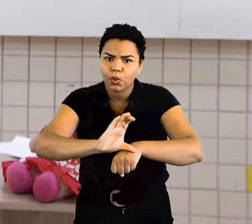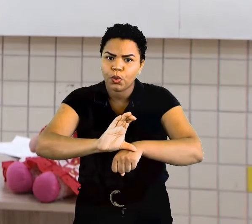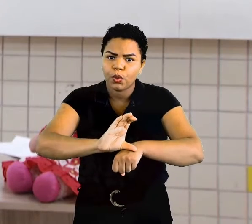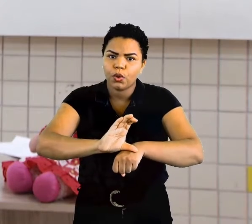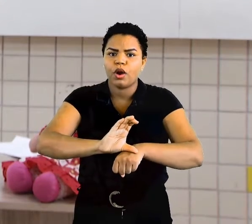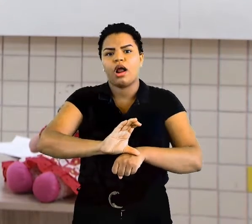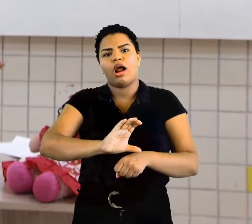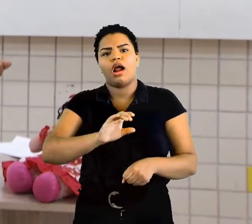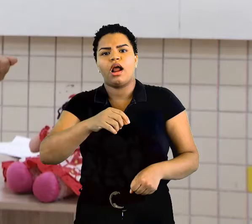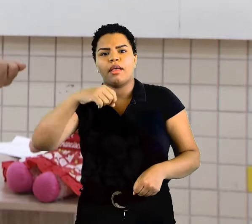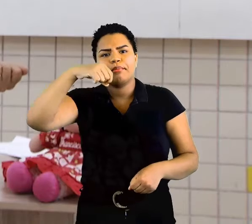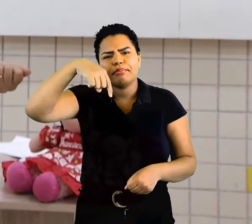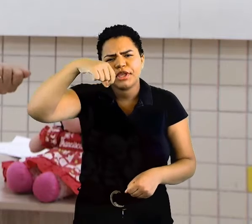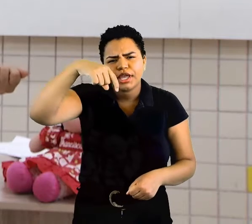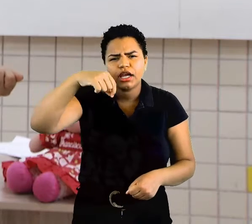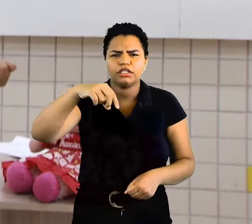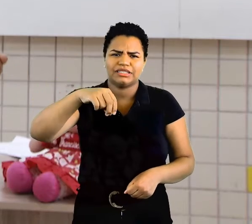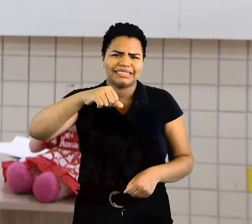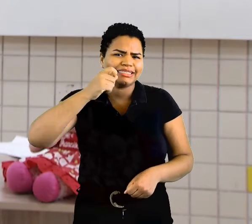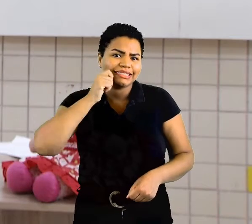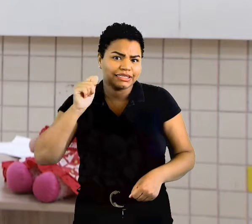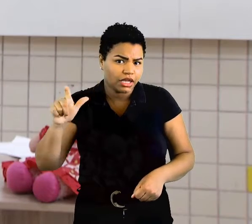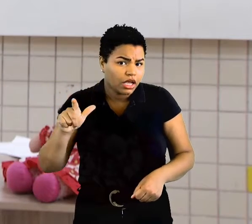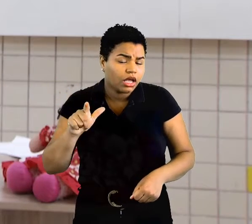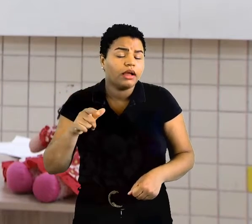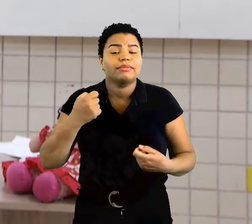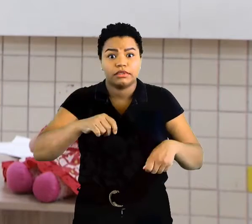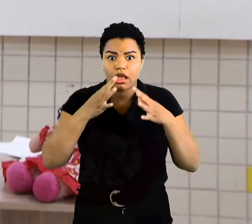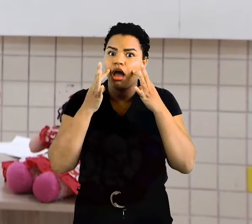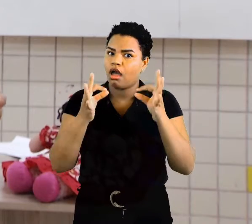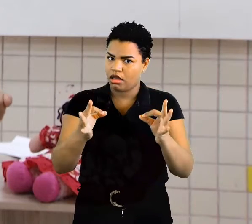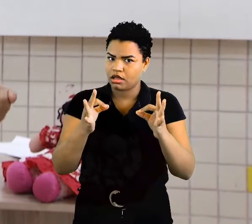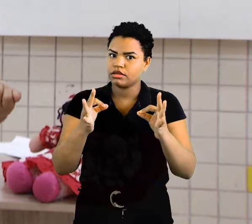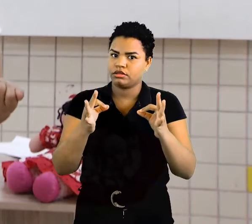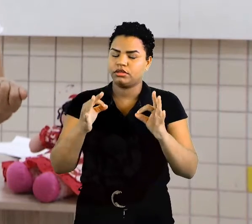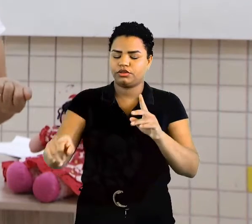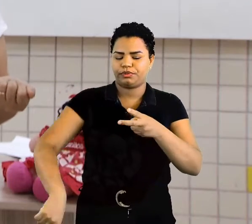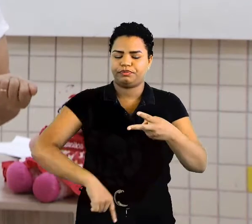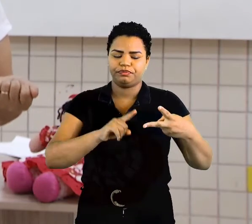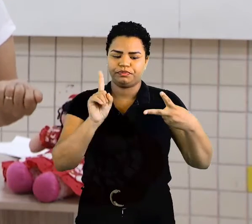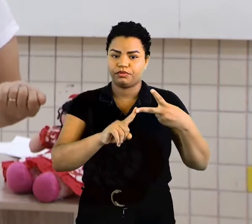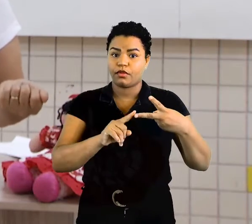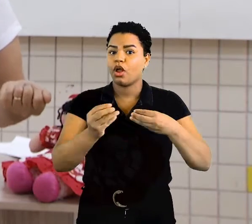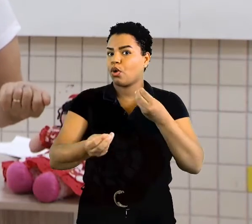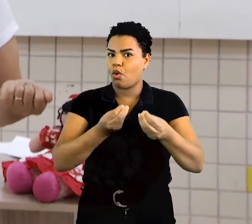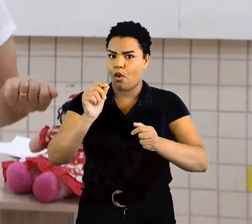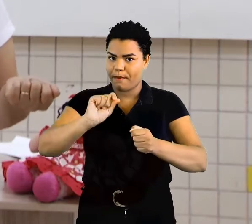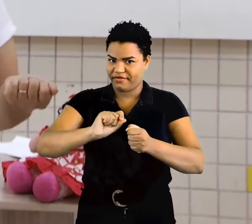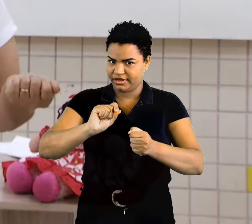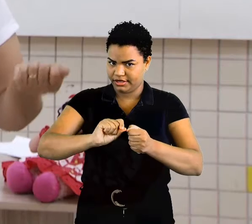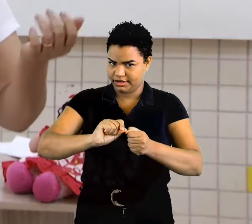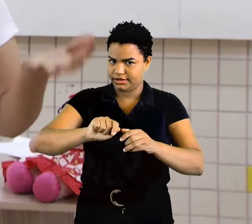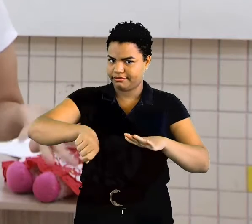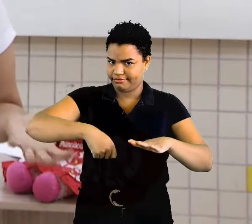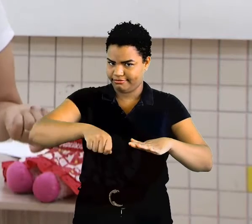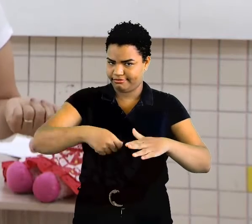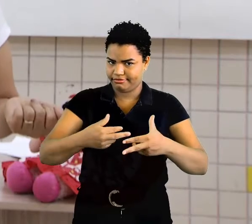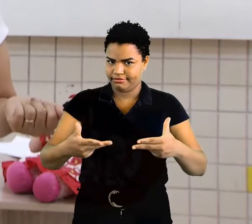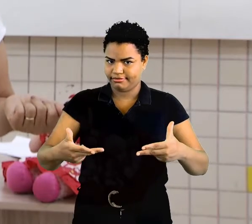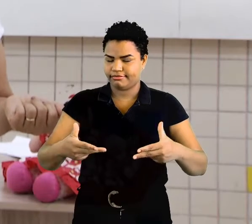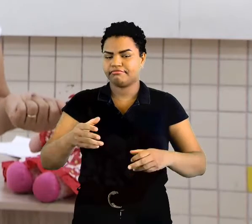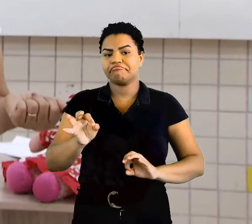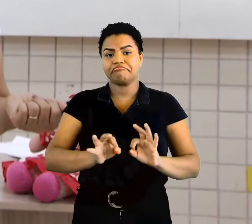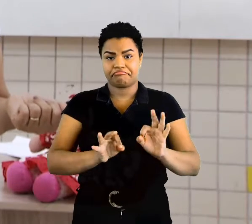caso do sal e prestar muita atenção. Na segunda parte, é o modo de fazer, o preparo. Como você vai